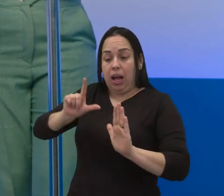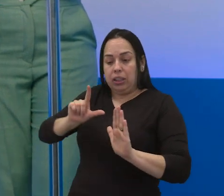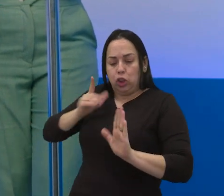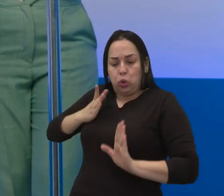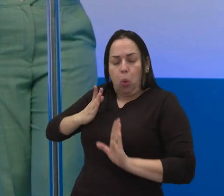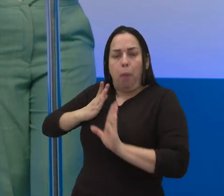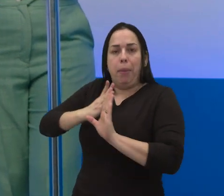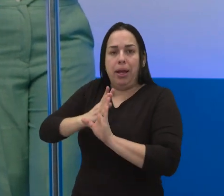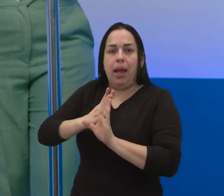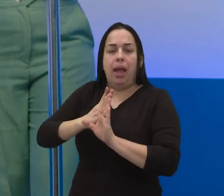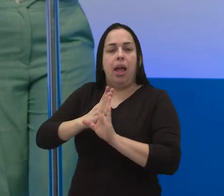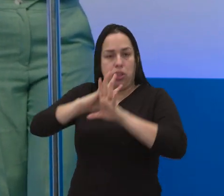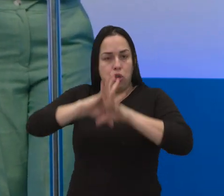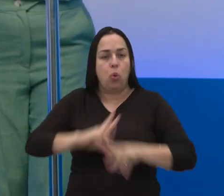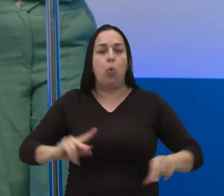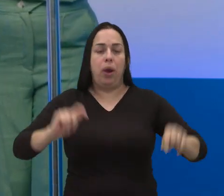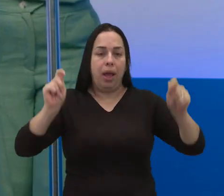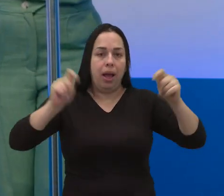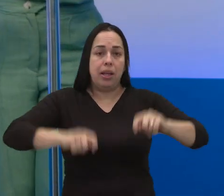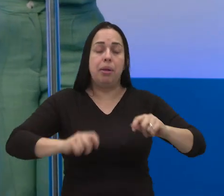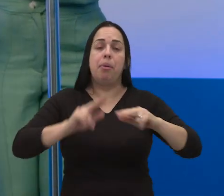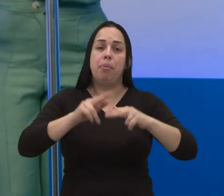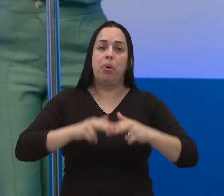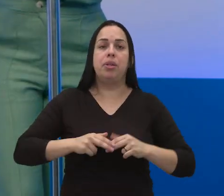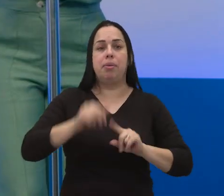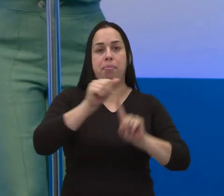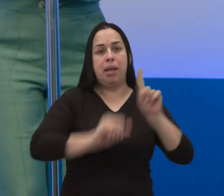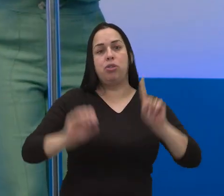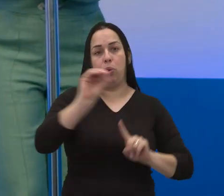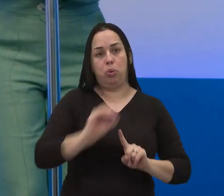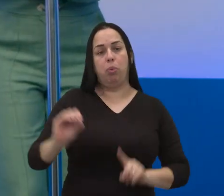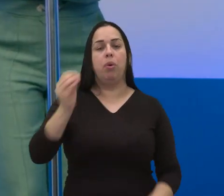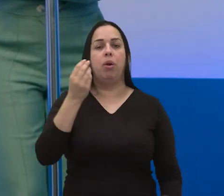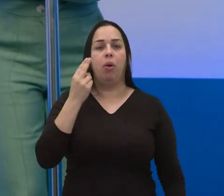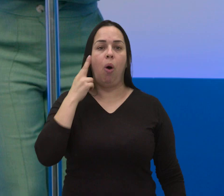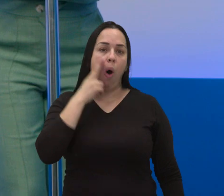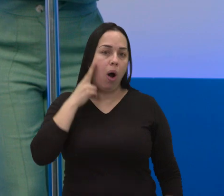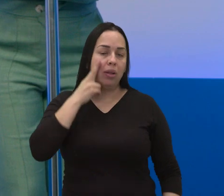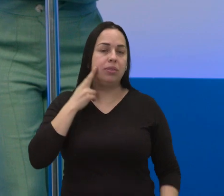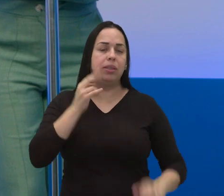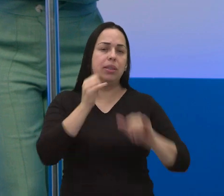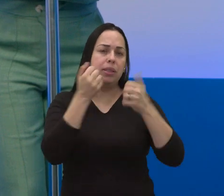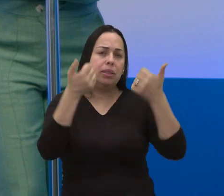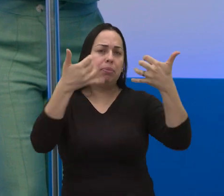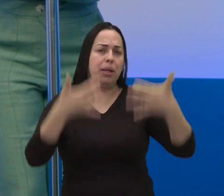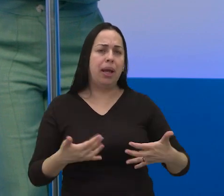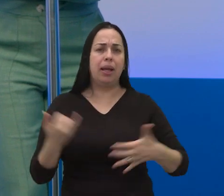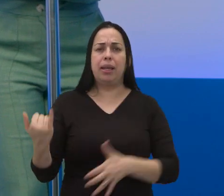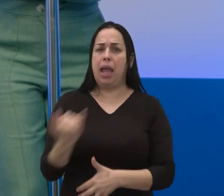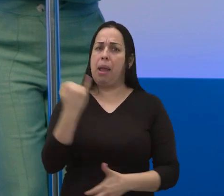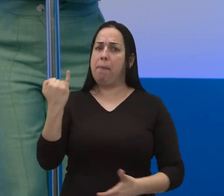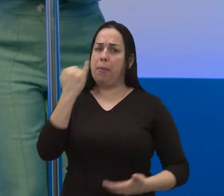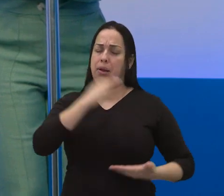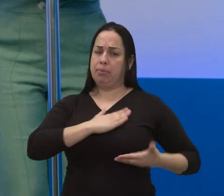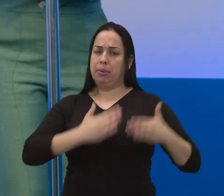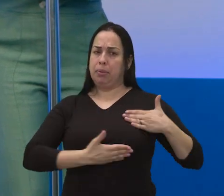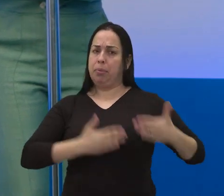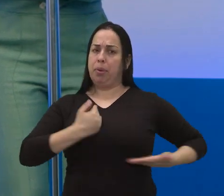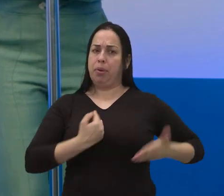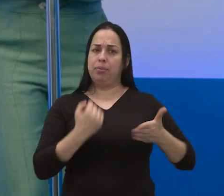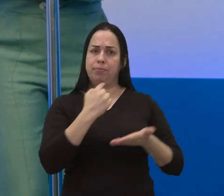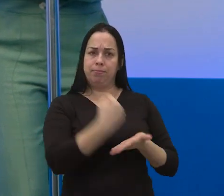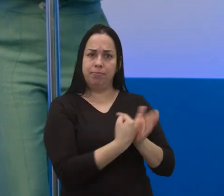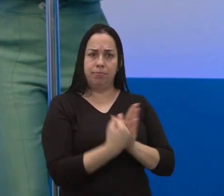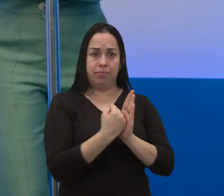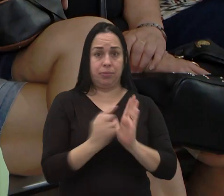o diagnóstico, maiores são as chances de cura. E a campanha Outubro Rosa destaca a importância da realização